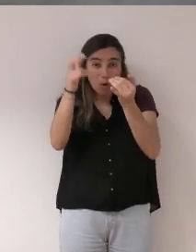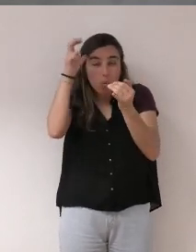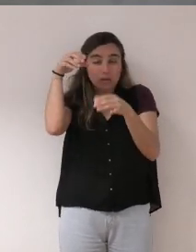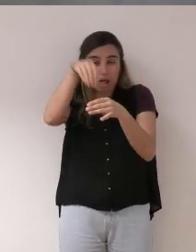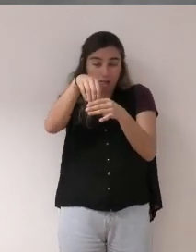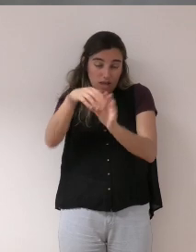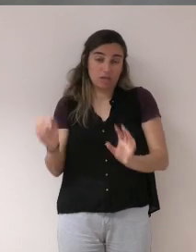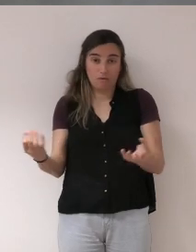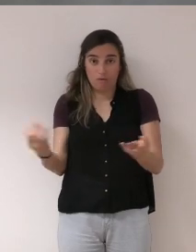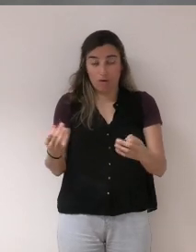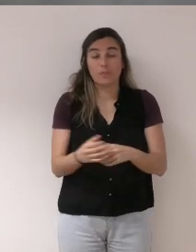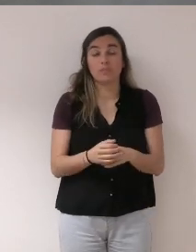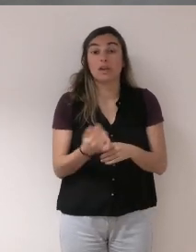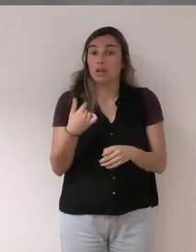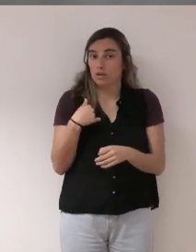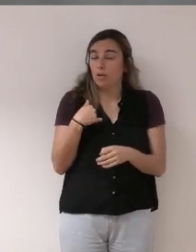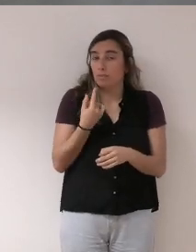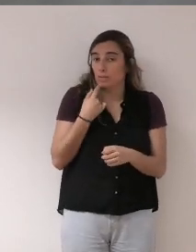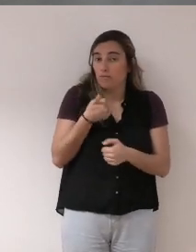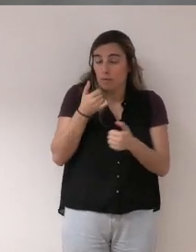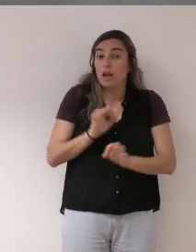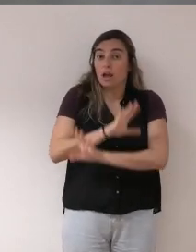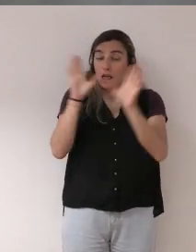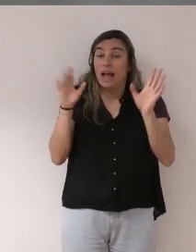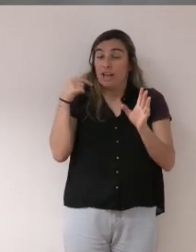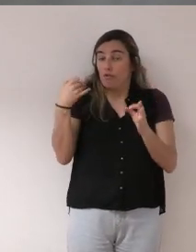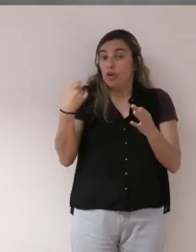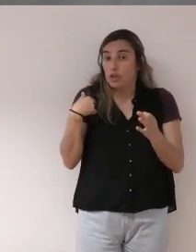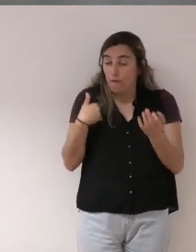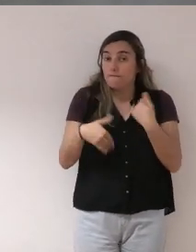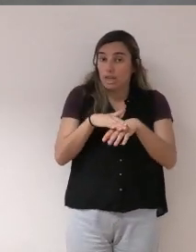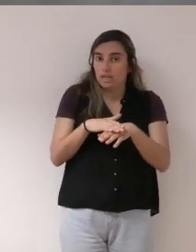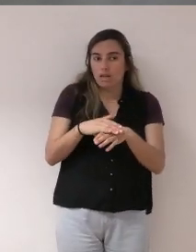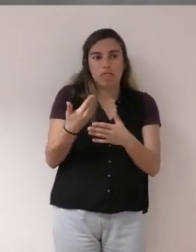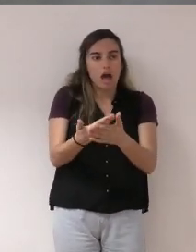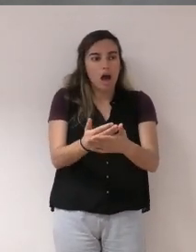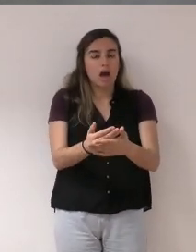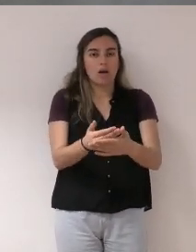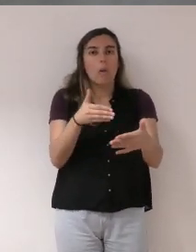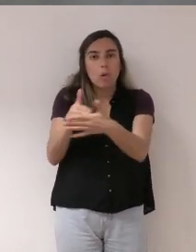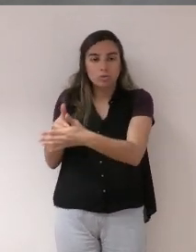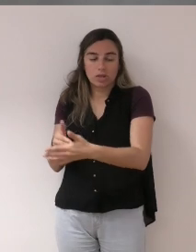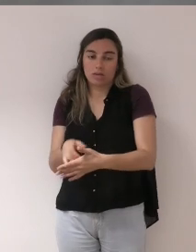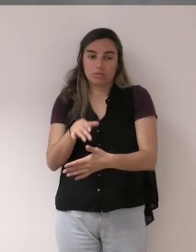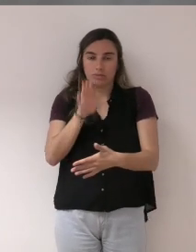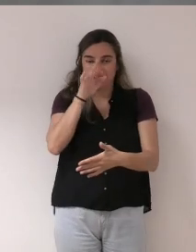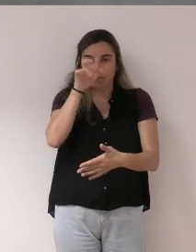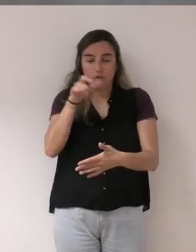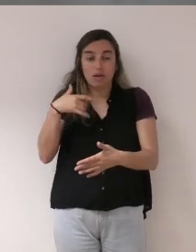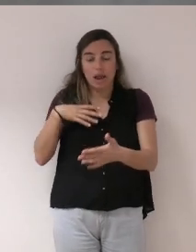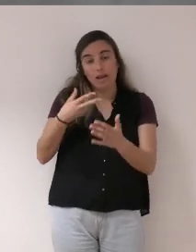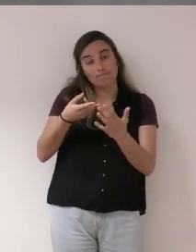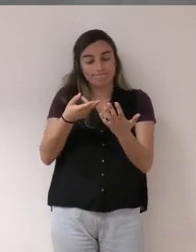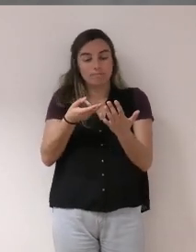Em dado momento tornou-se claro para mim que aquilo que eu estava a fazer era a construir um obstáculo para quem quisesse ler o texto e